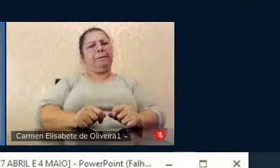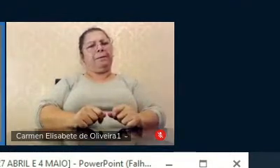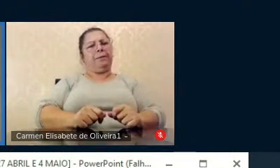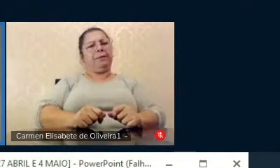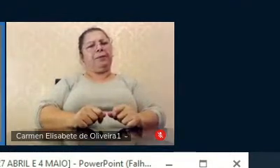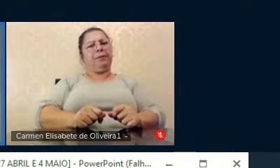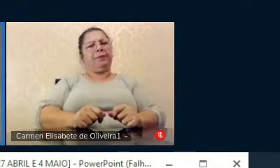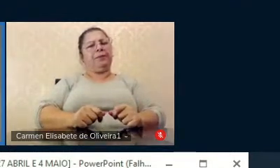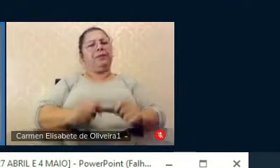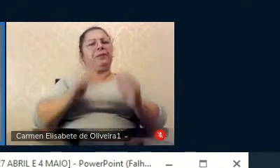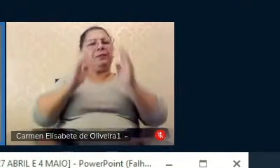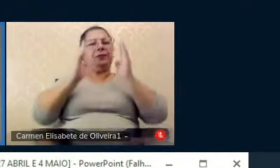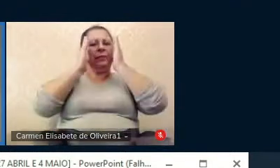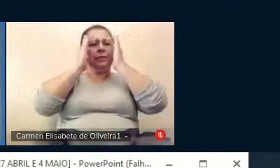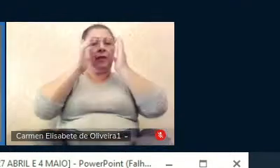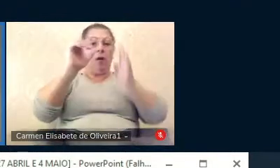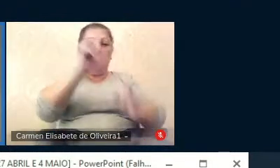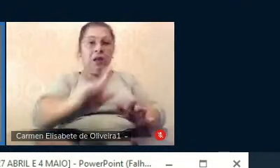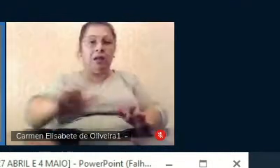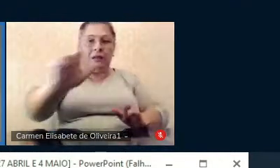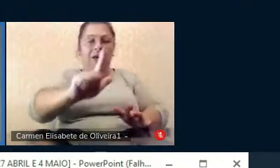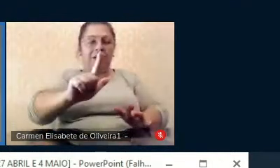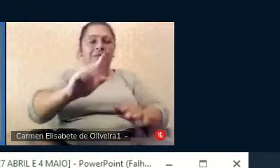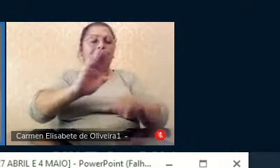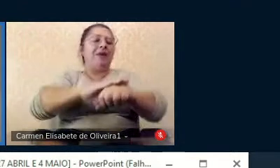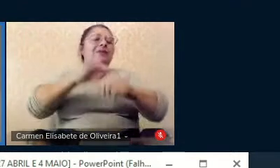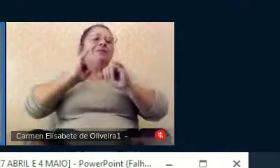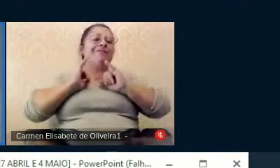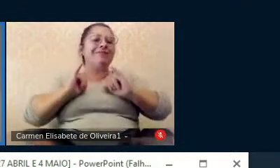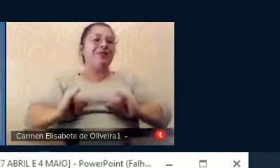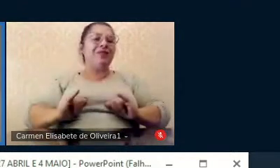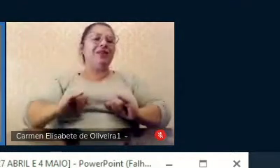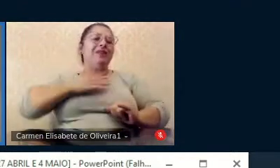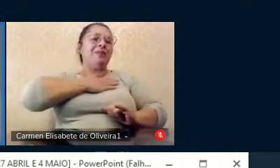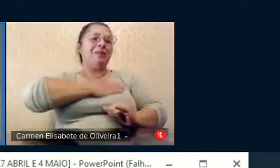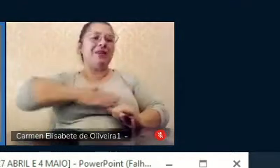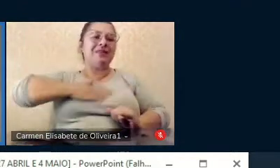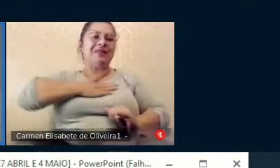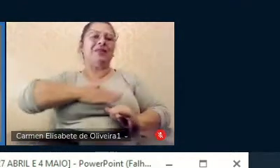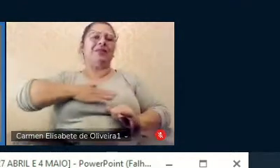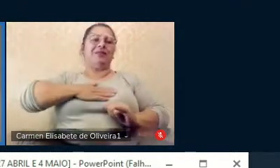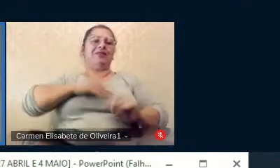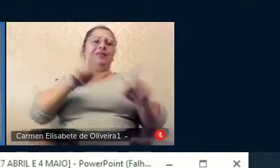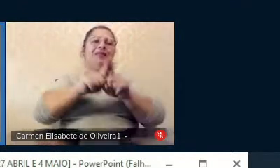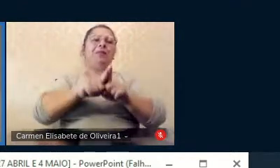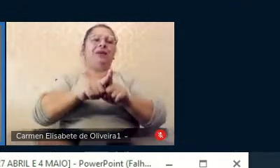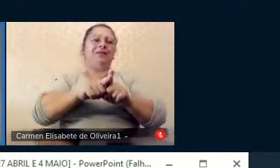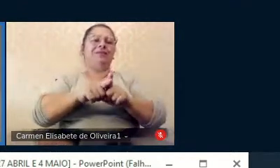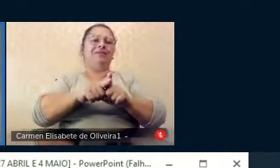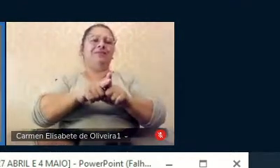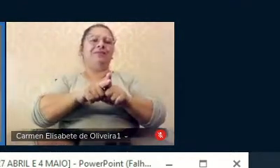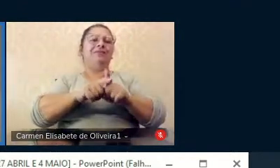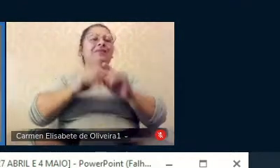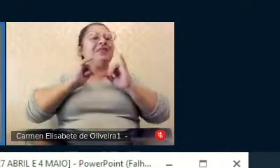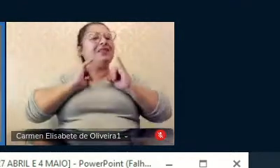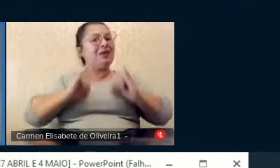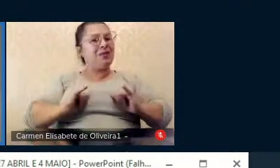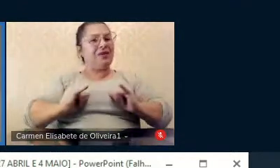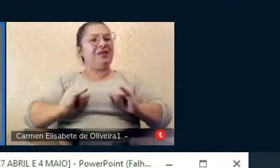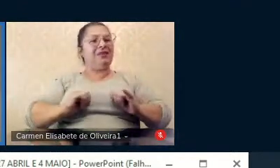Então, é uma literatura mais agradável, mais aprazível e também divertida. Tanto que